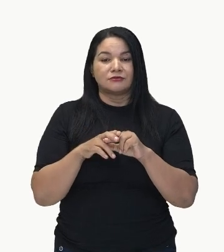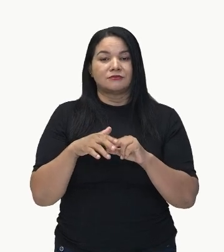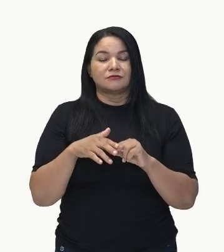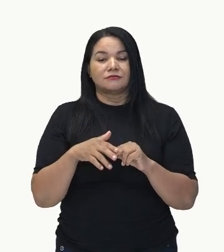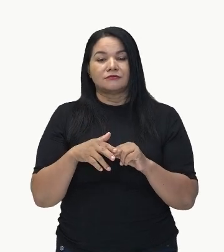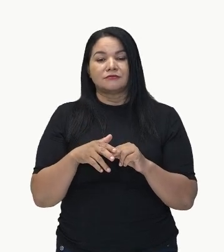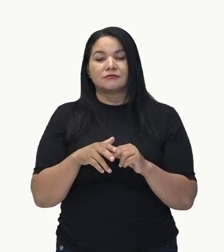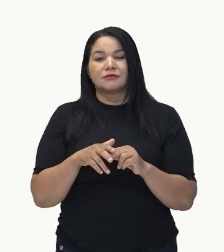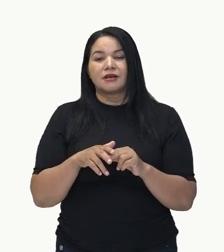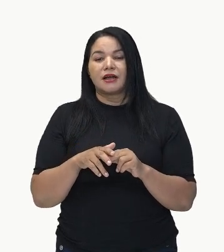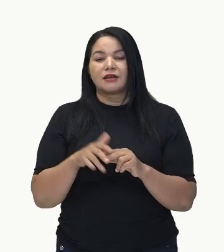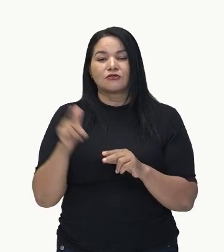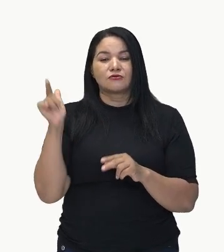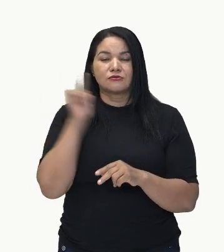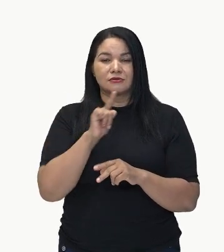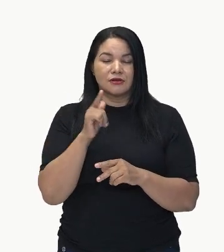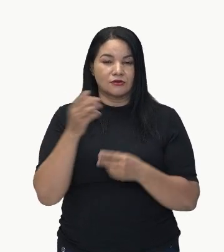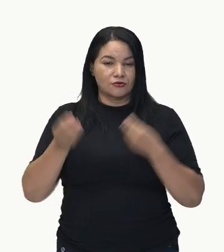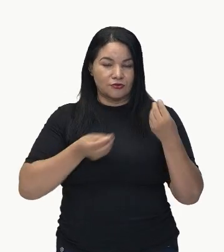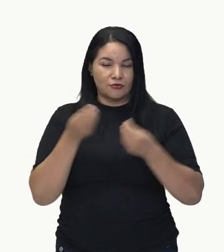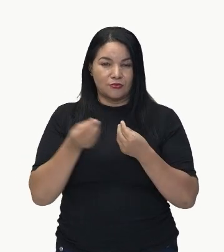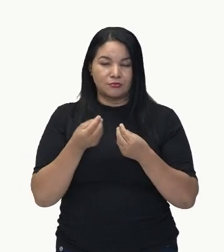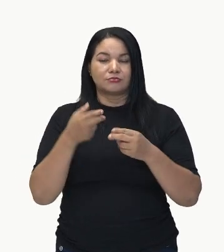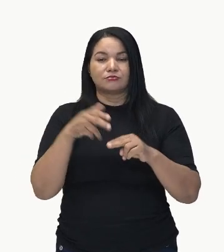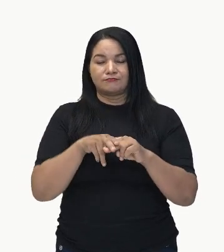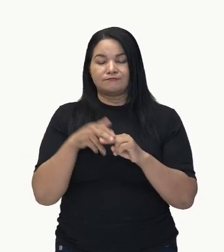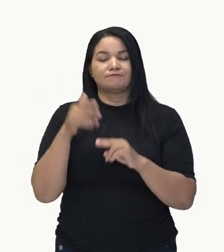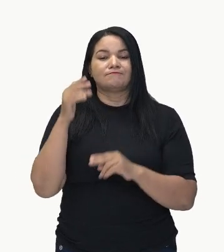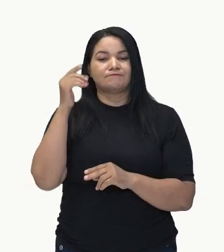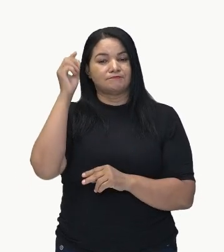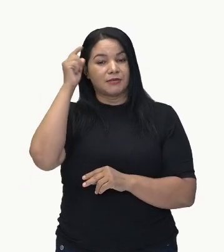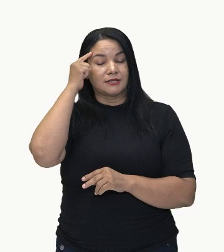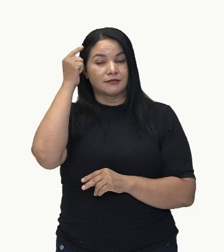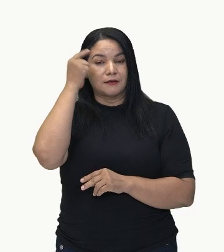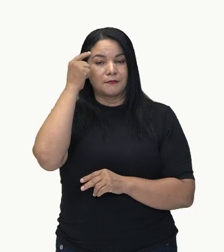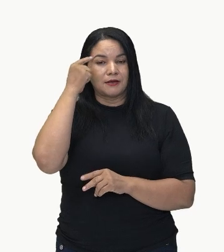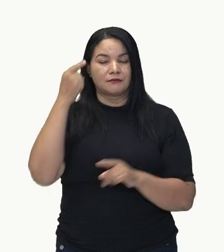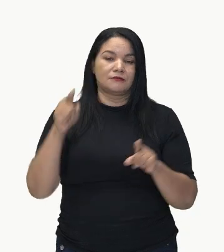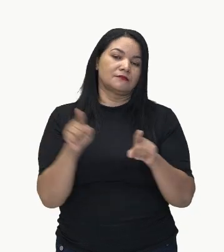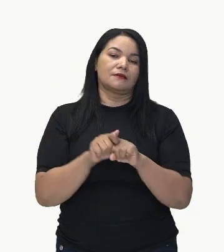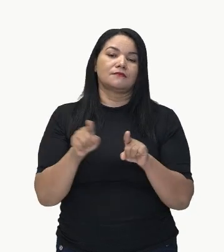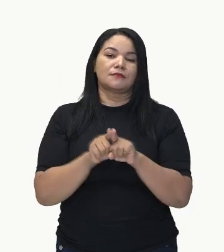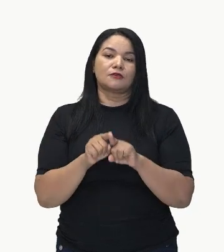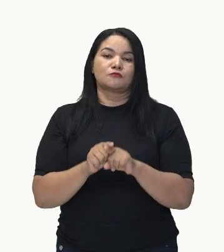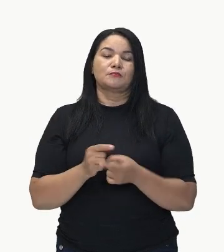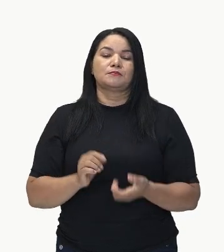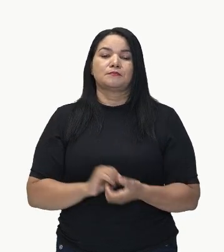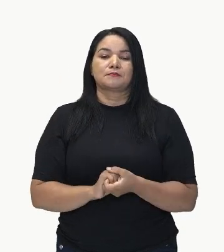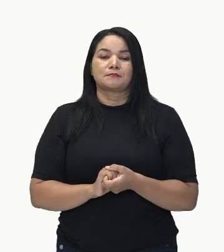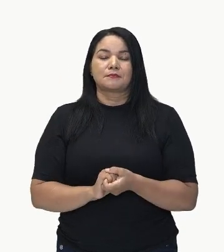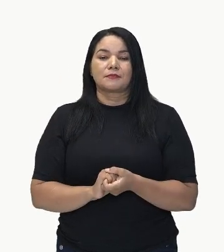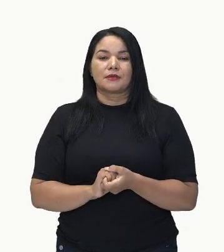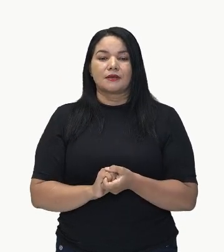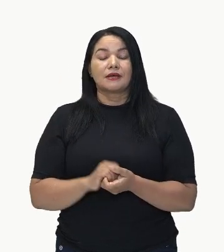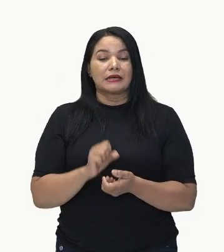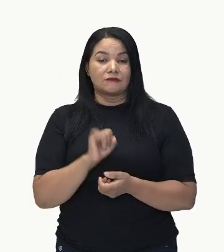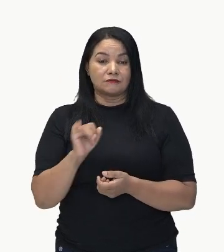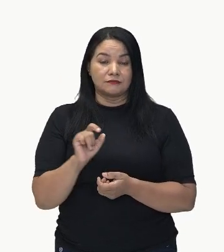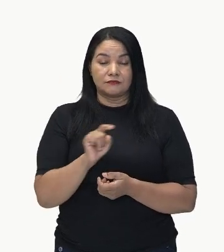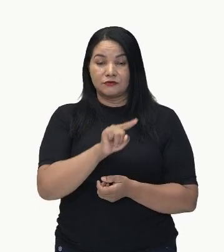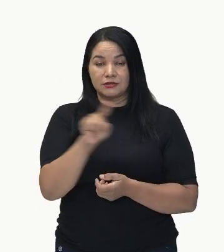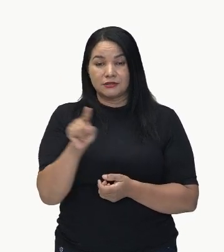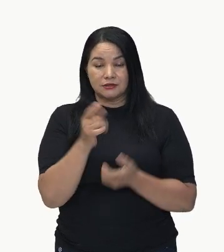não teria intermédio do pensamento, ou seja, para que você realmente conheça as coisas, para que